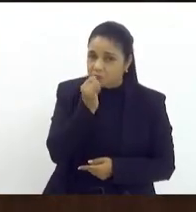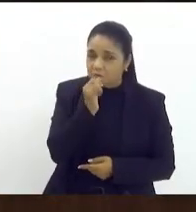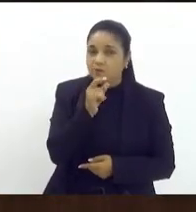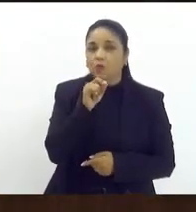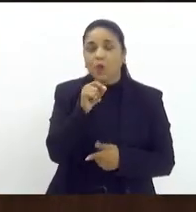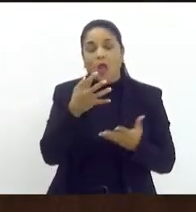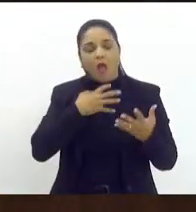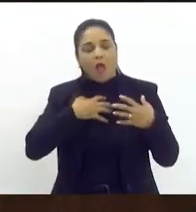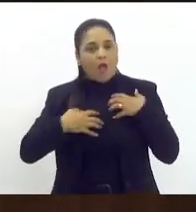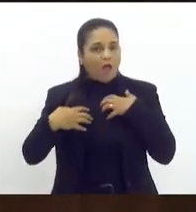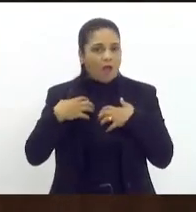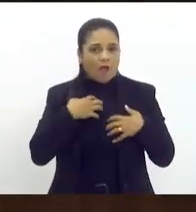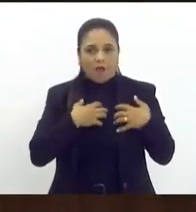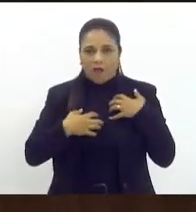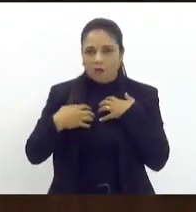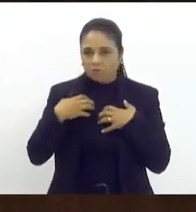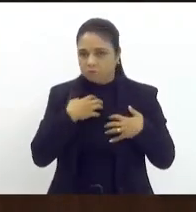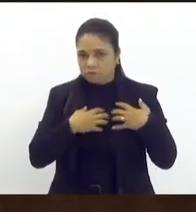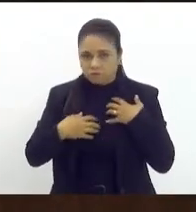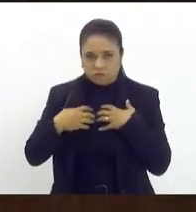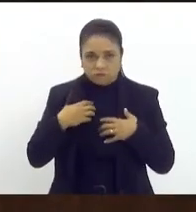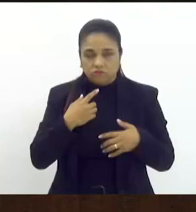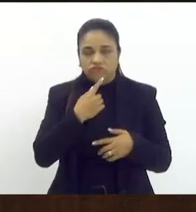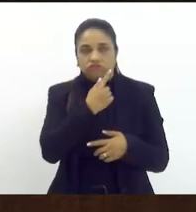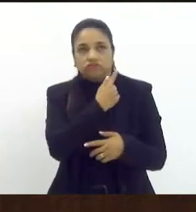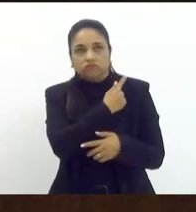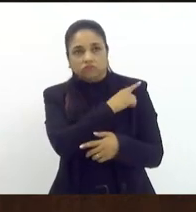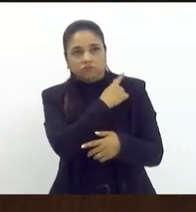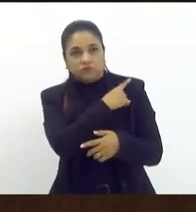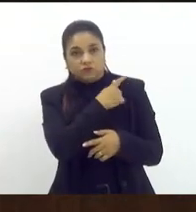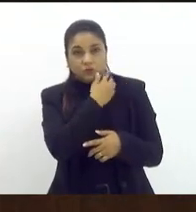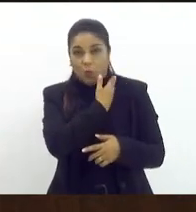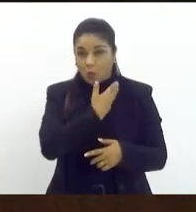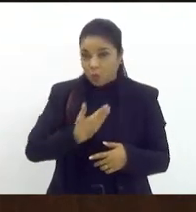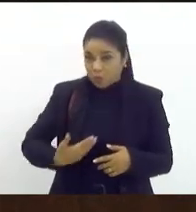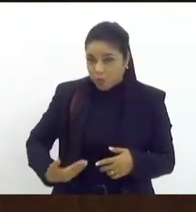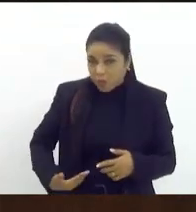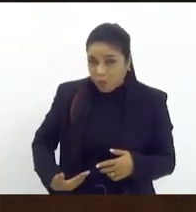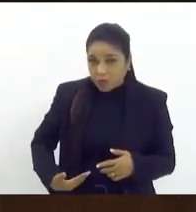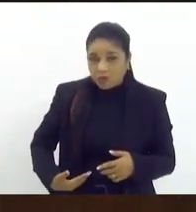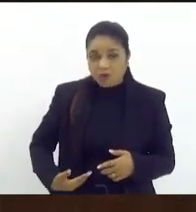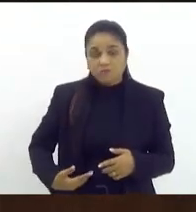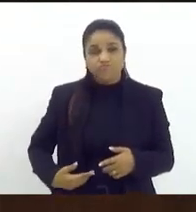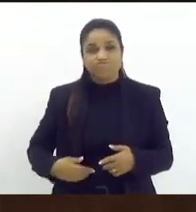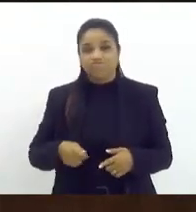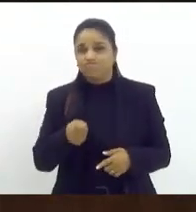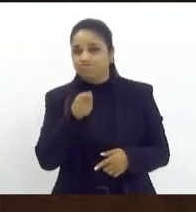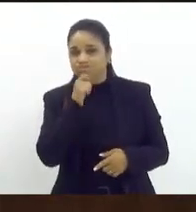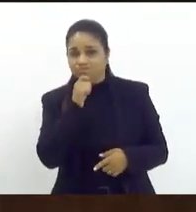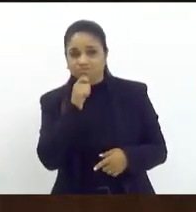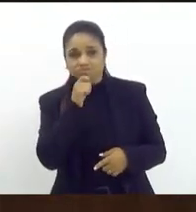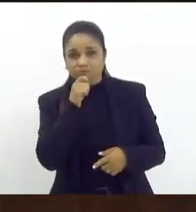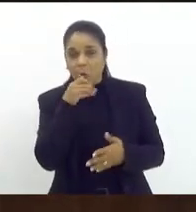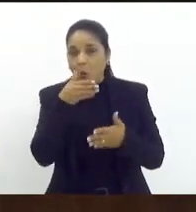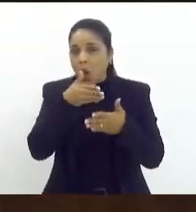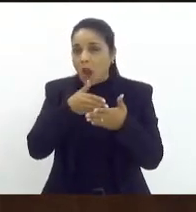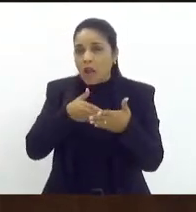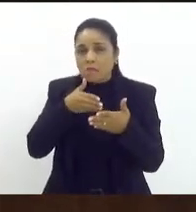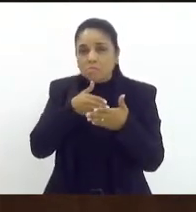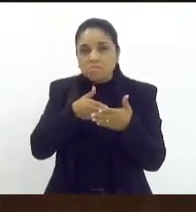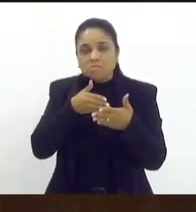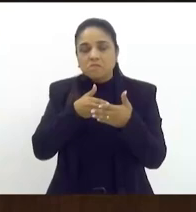angústia que é fazer a gestão pública e não ter uma delimitação de um prazo